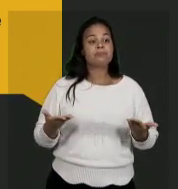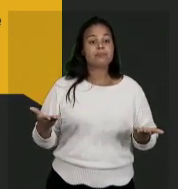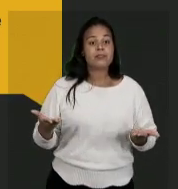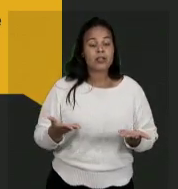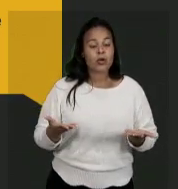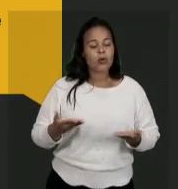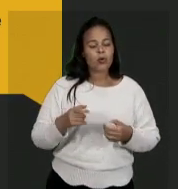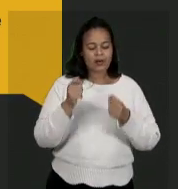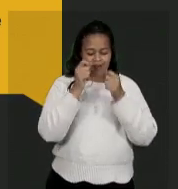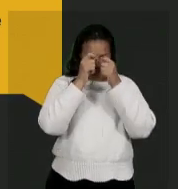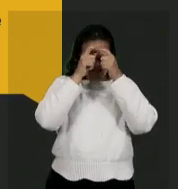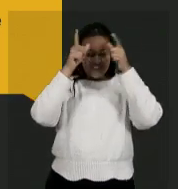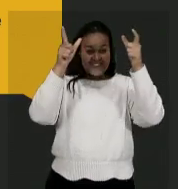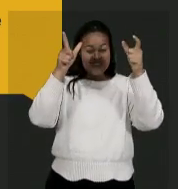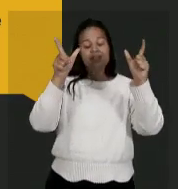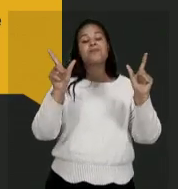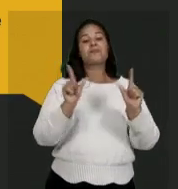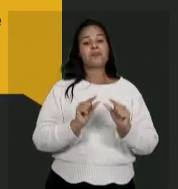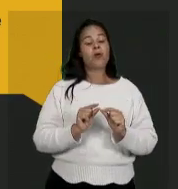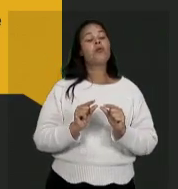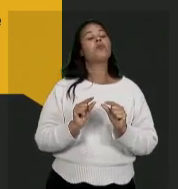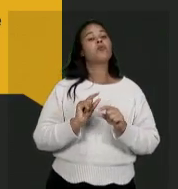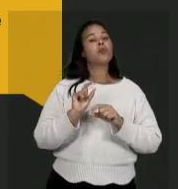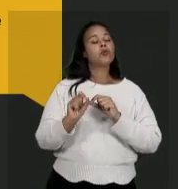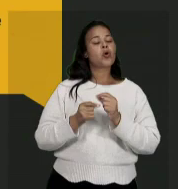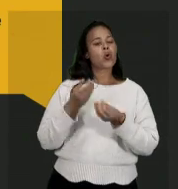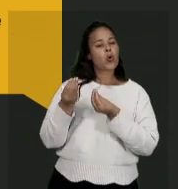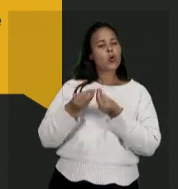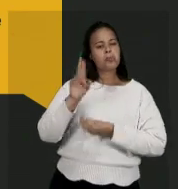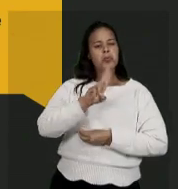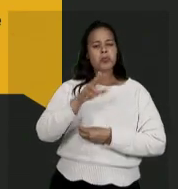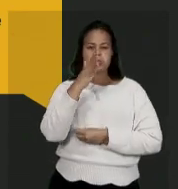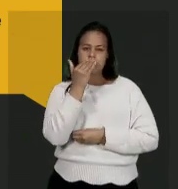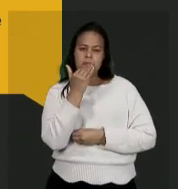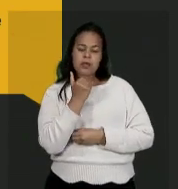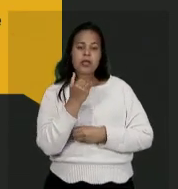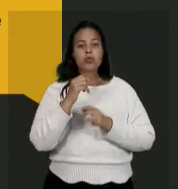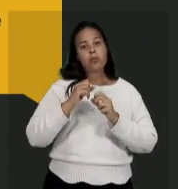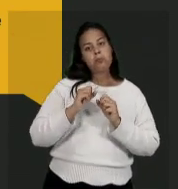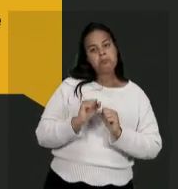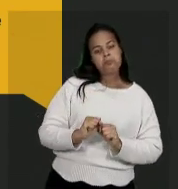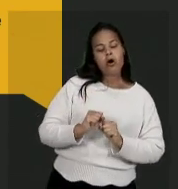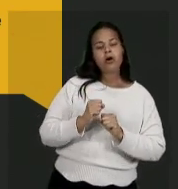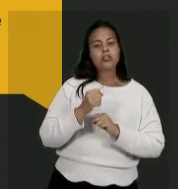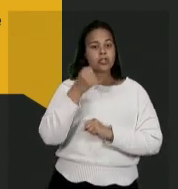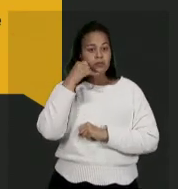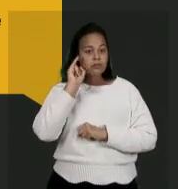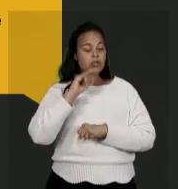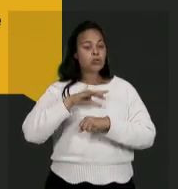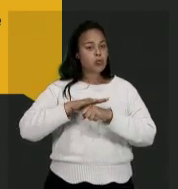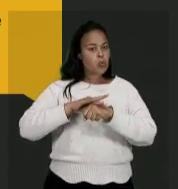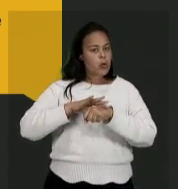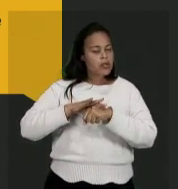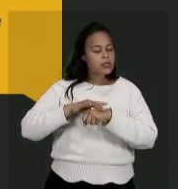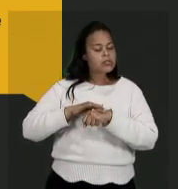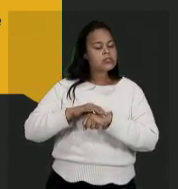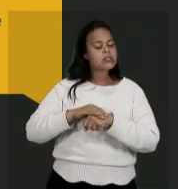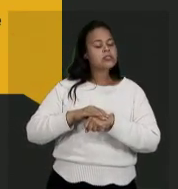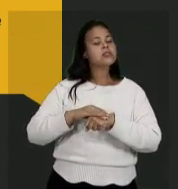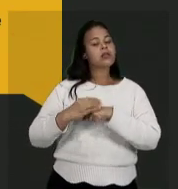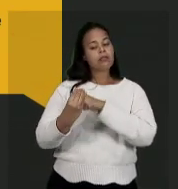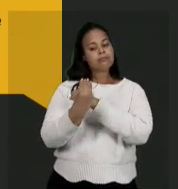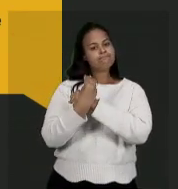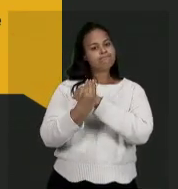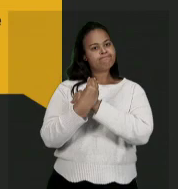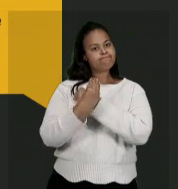Agora que nós já conhecemos um pouco sobre a função dos alimentos, como que a gente pode fazer para prevenir as doenças, vamos cuidar melhor da